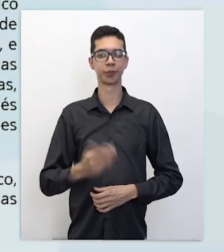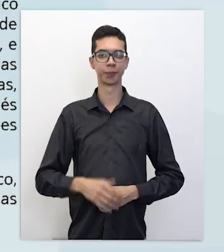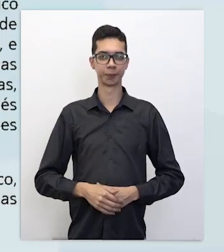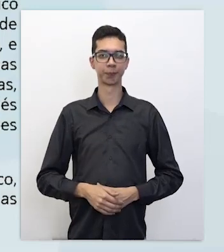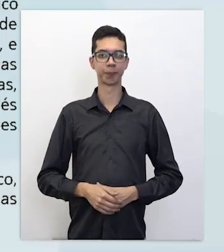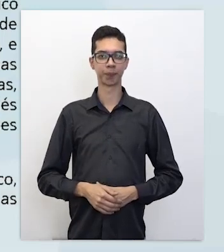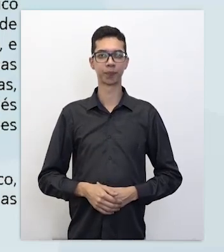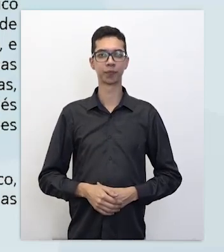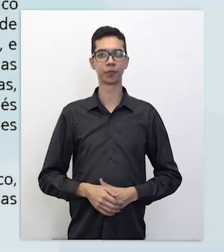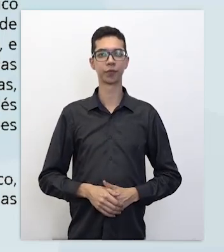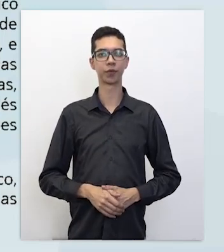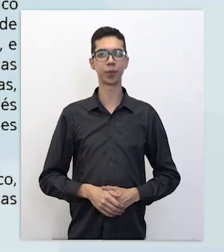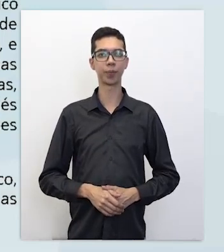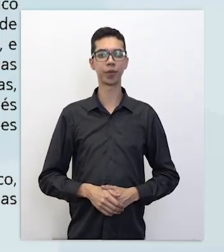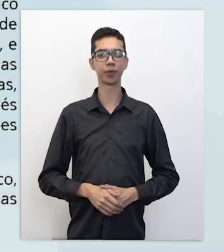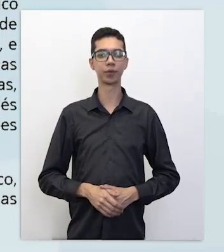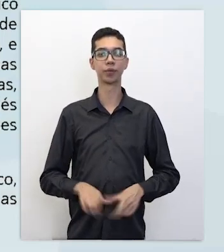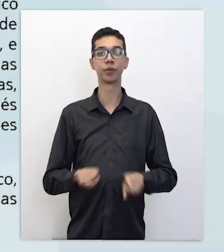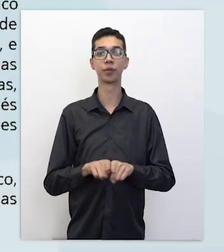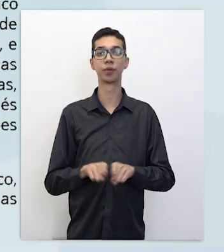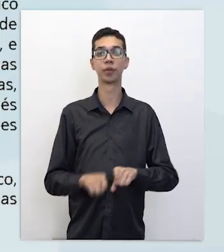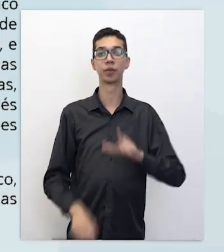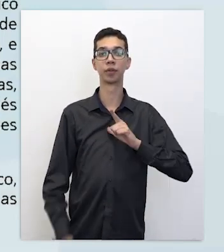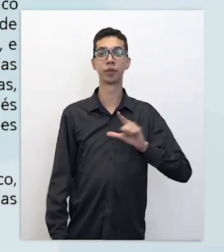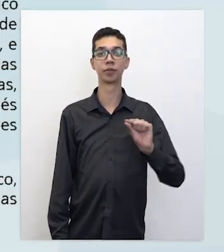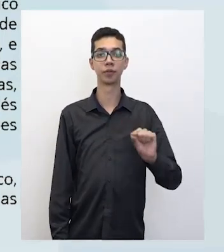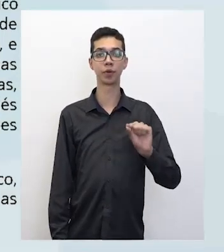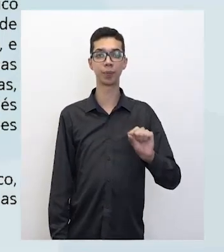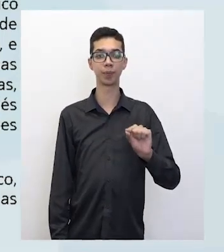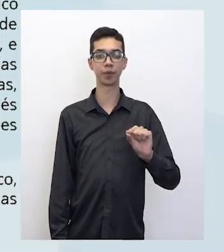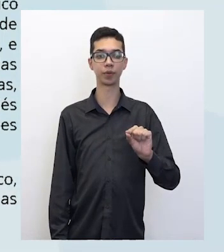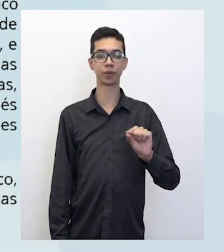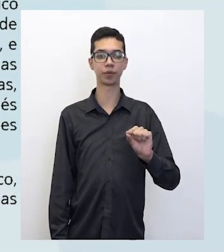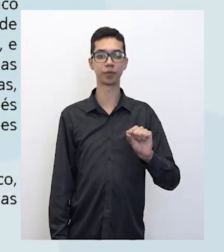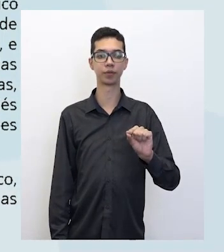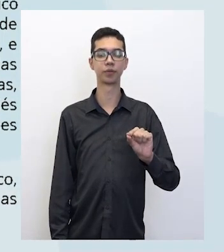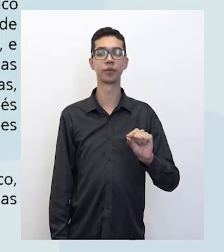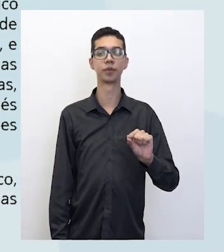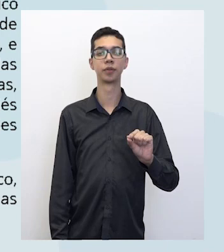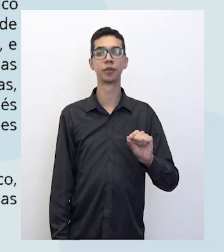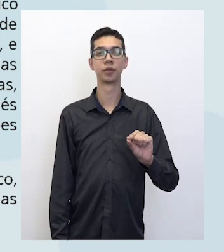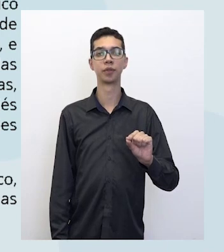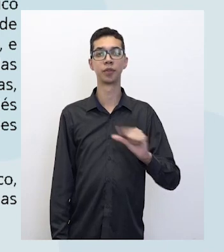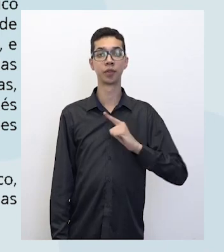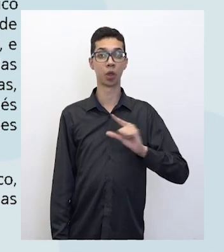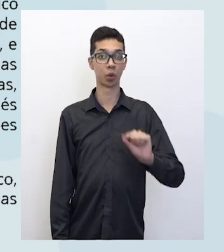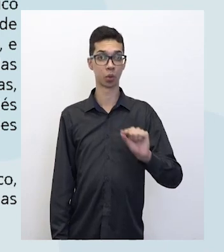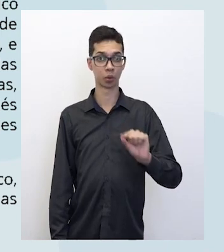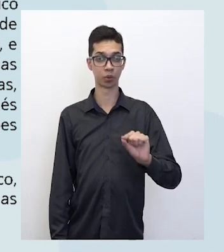né, que existia lá na